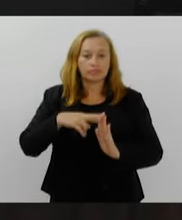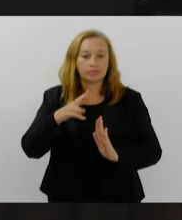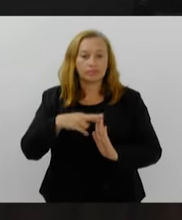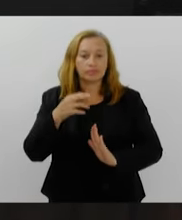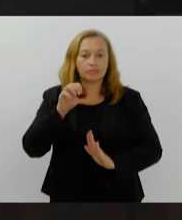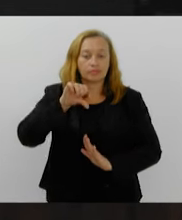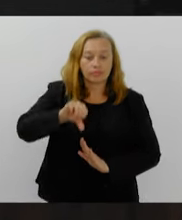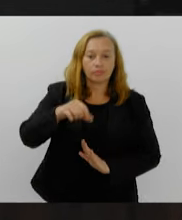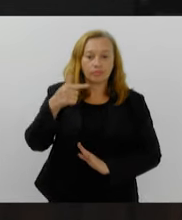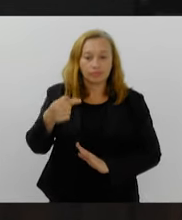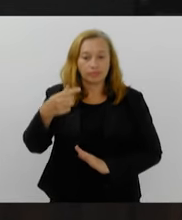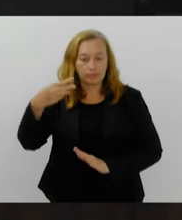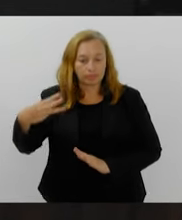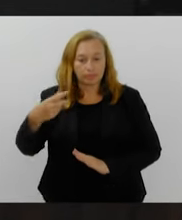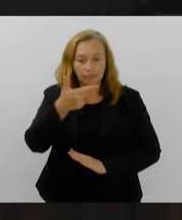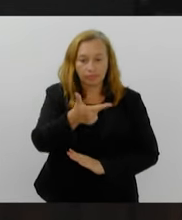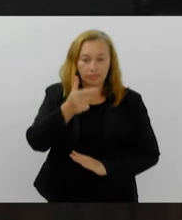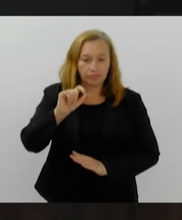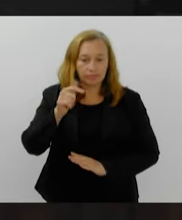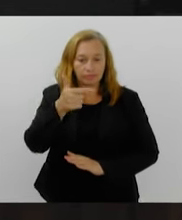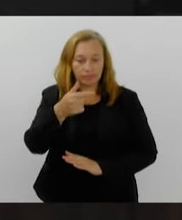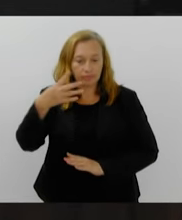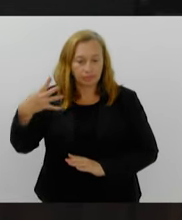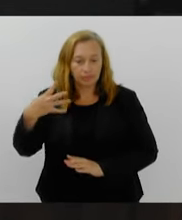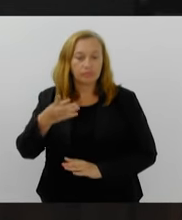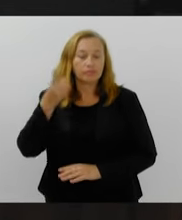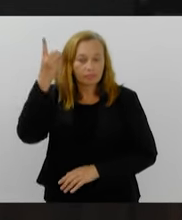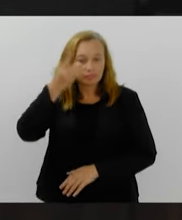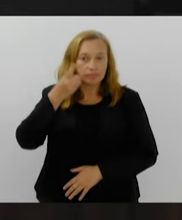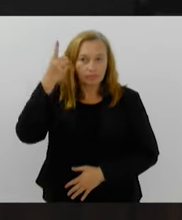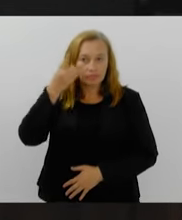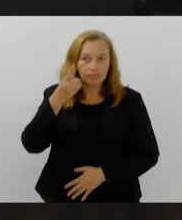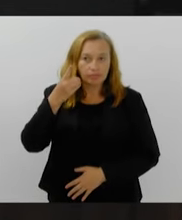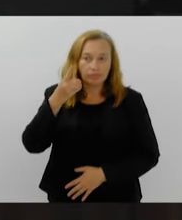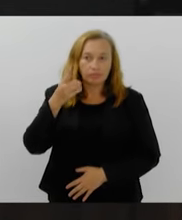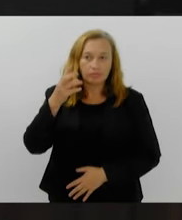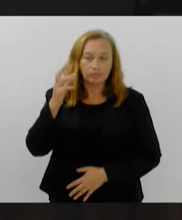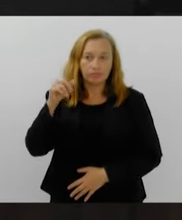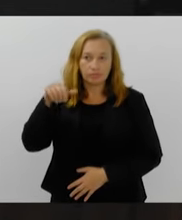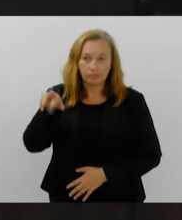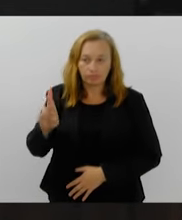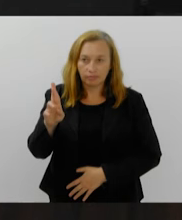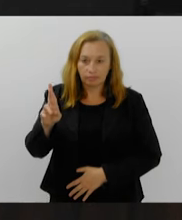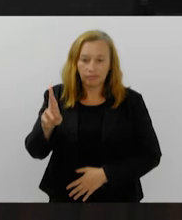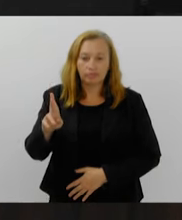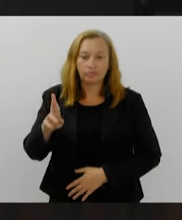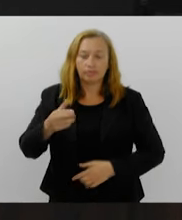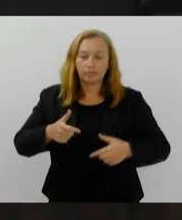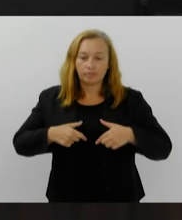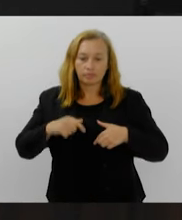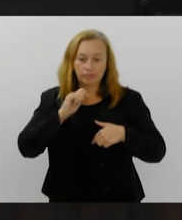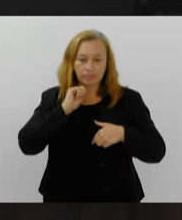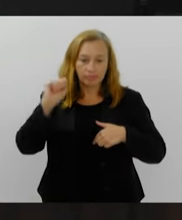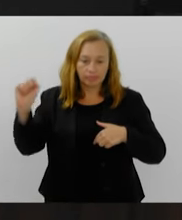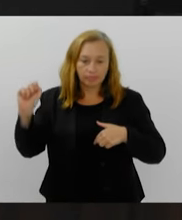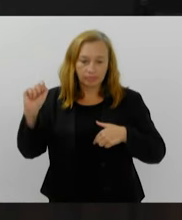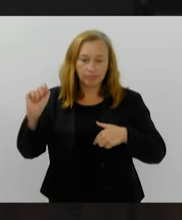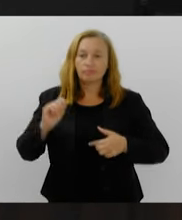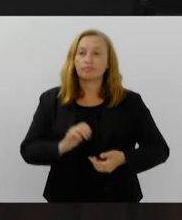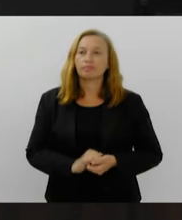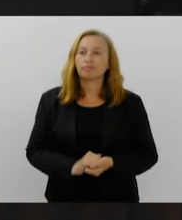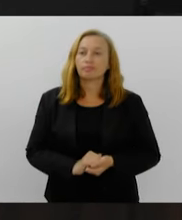númer 9732 de autoria do deputado rosenverg Reis que concede a medalha Tira Dentes o